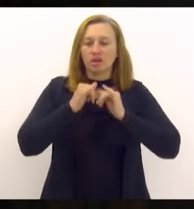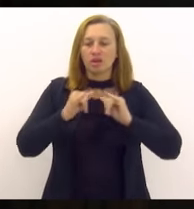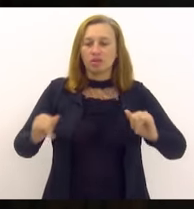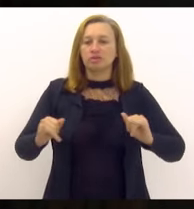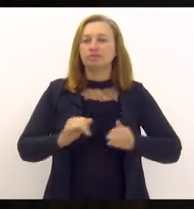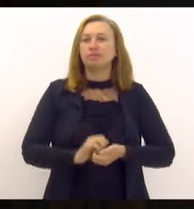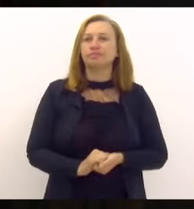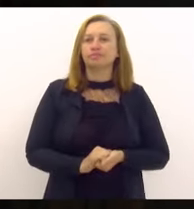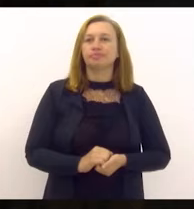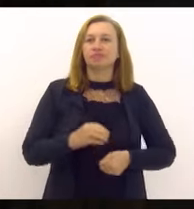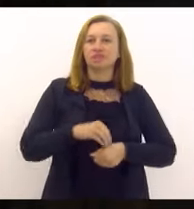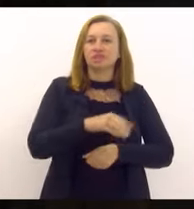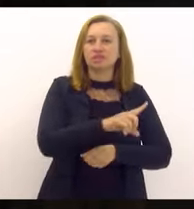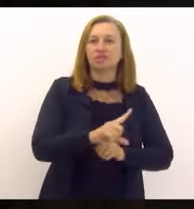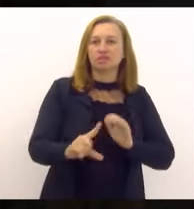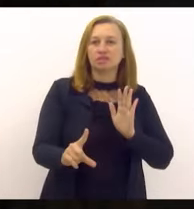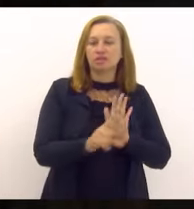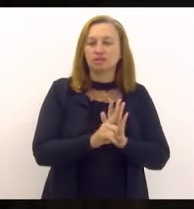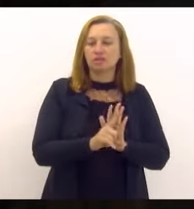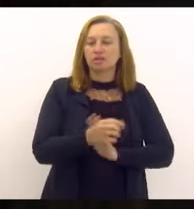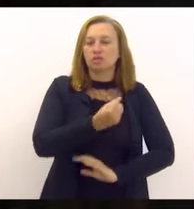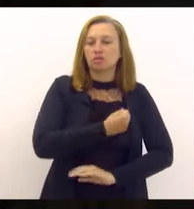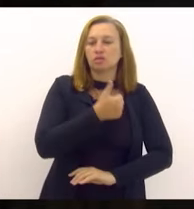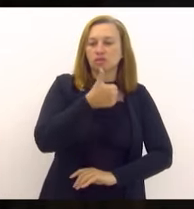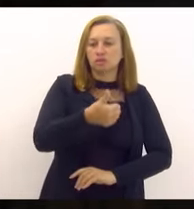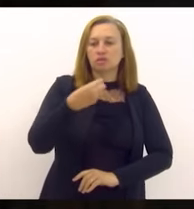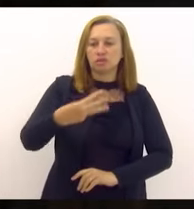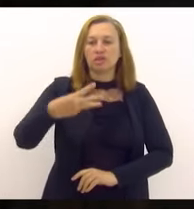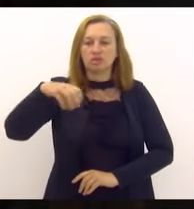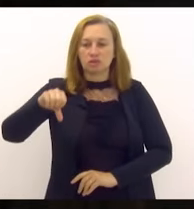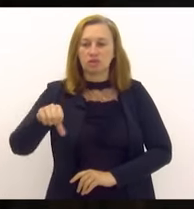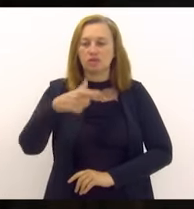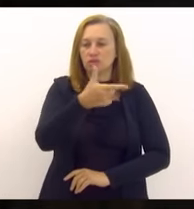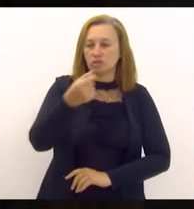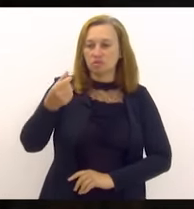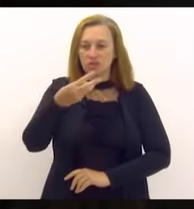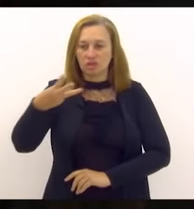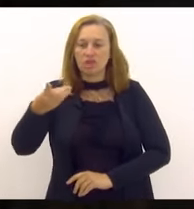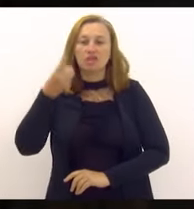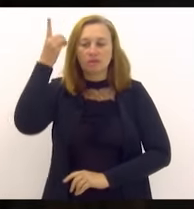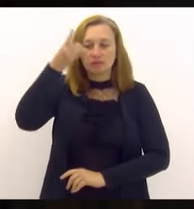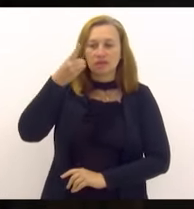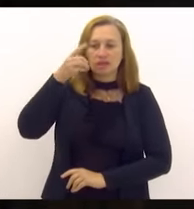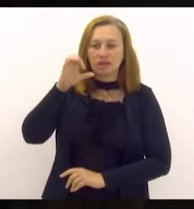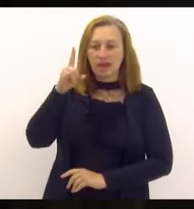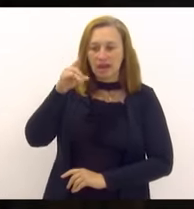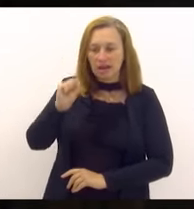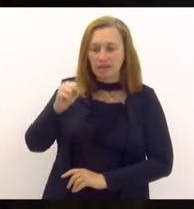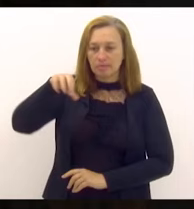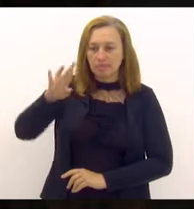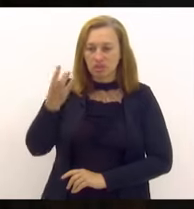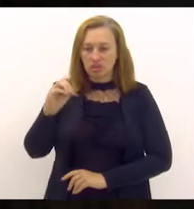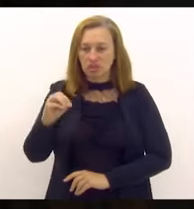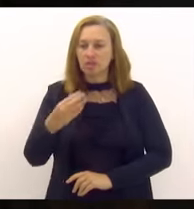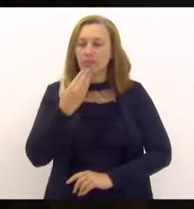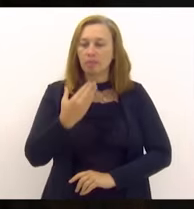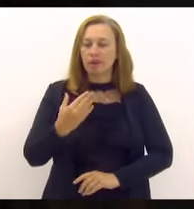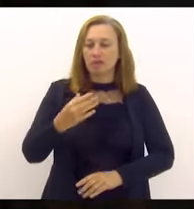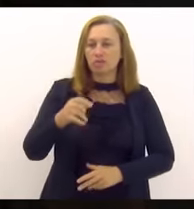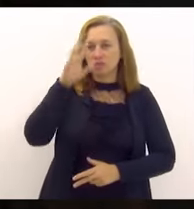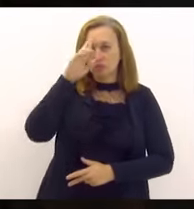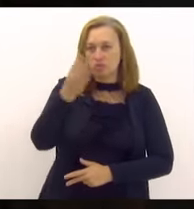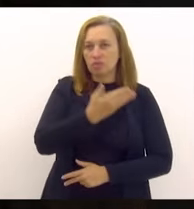Anuncio indicação legislativa número 139/2023, de autoria da deputada Carla Machado, que solicita